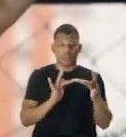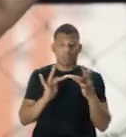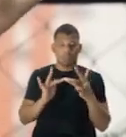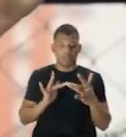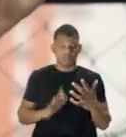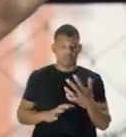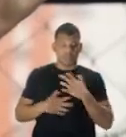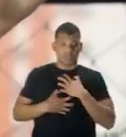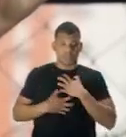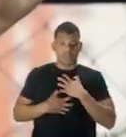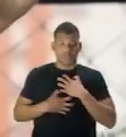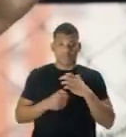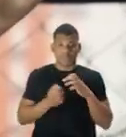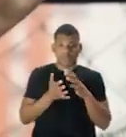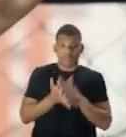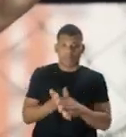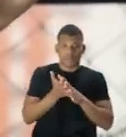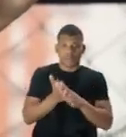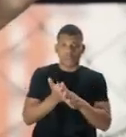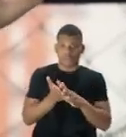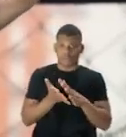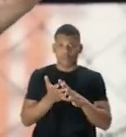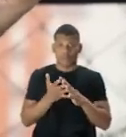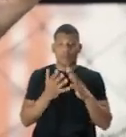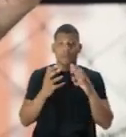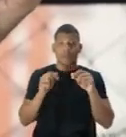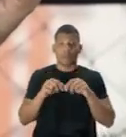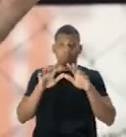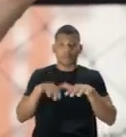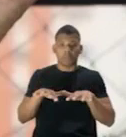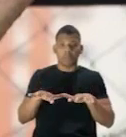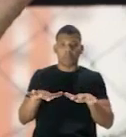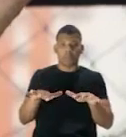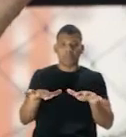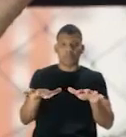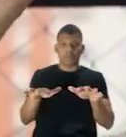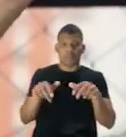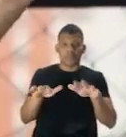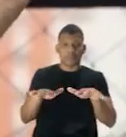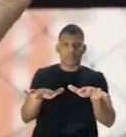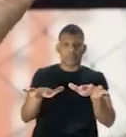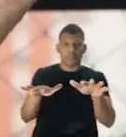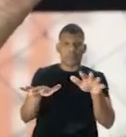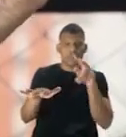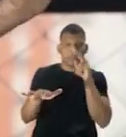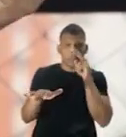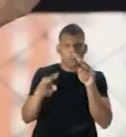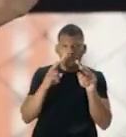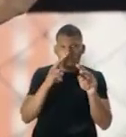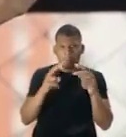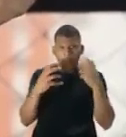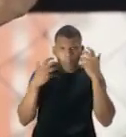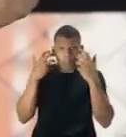sangrar. Pois samba jorrando por todos os poros, de pantos de luz os bororos,